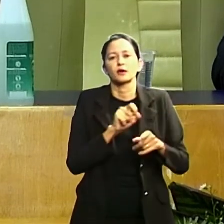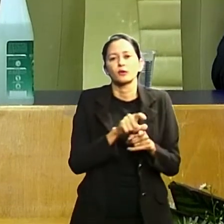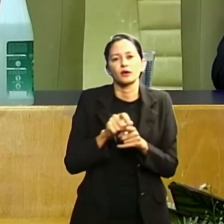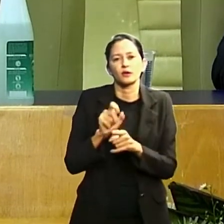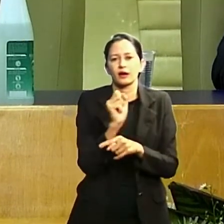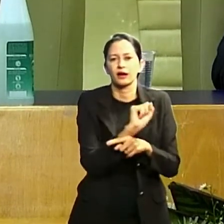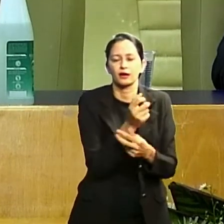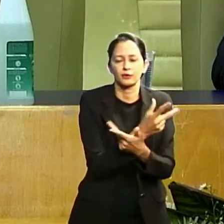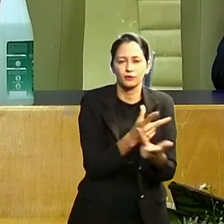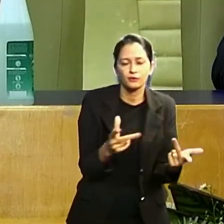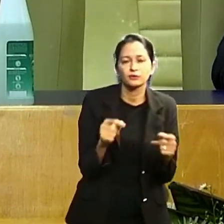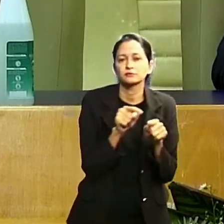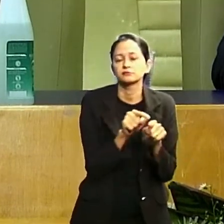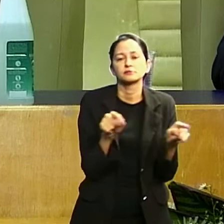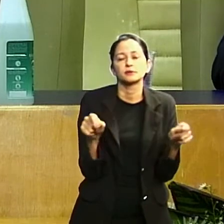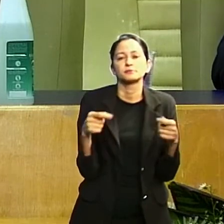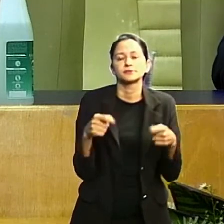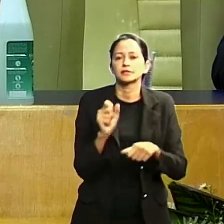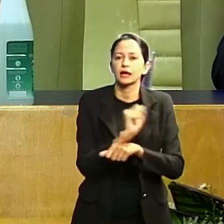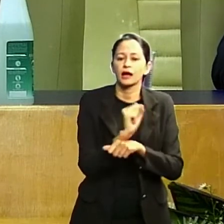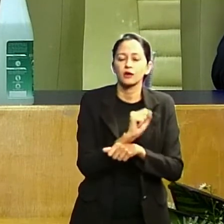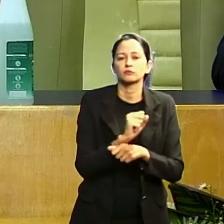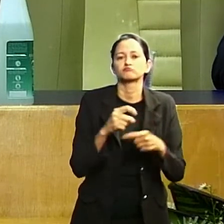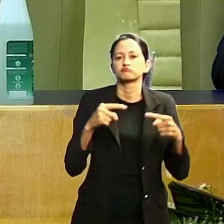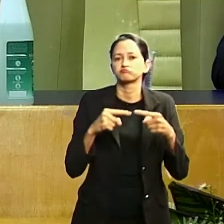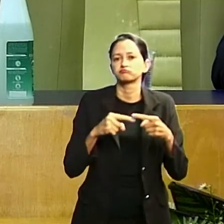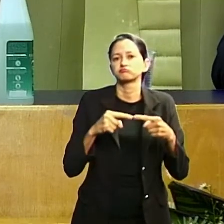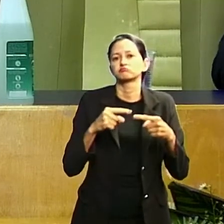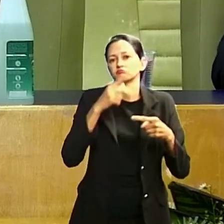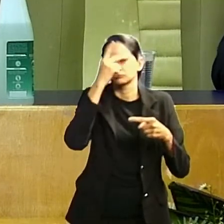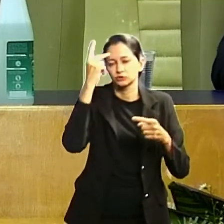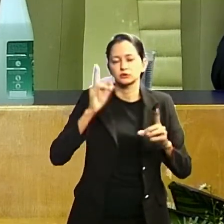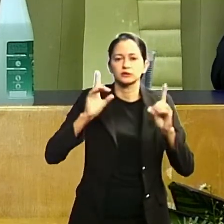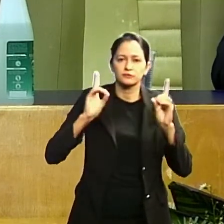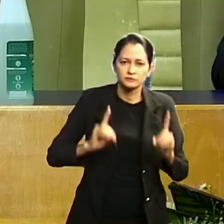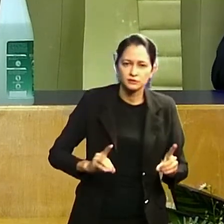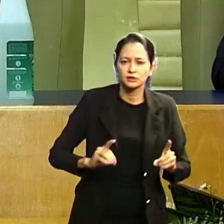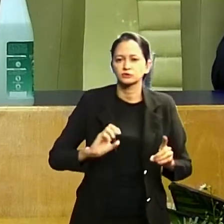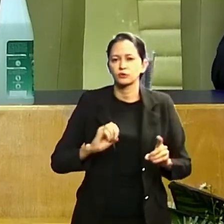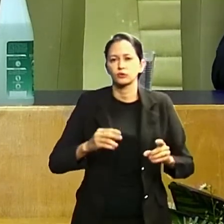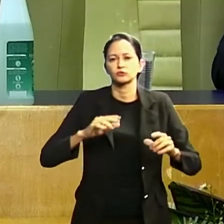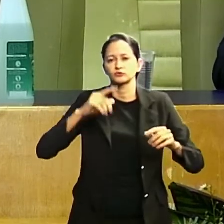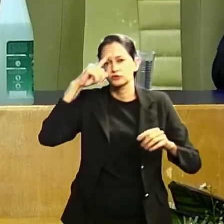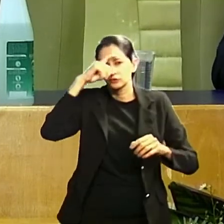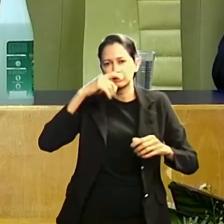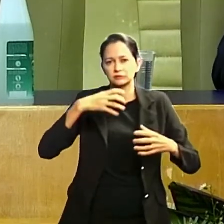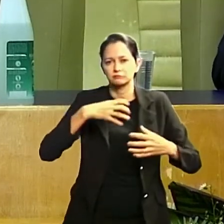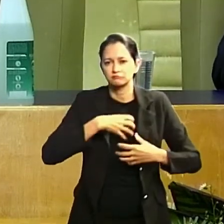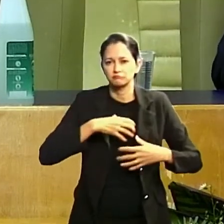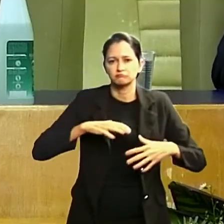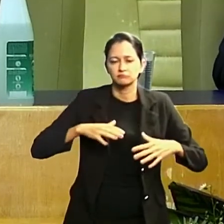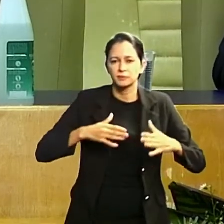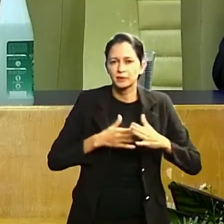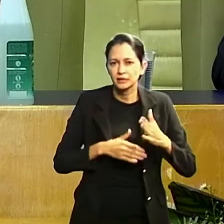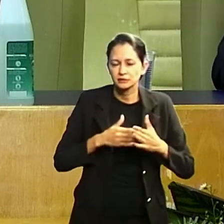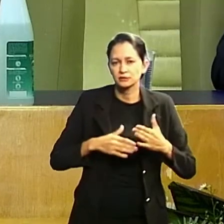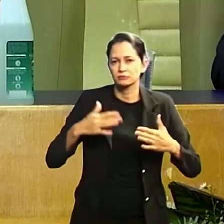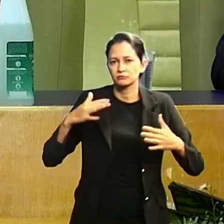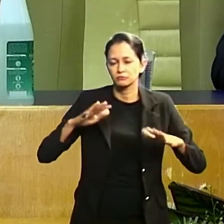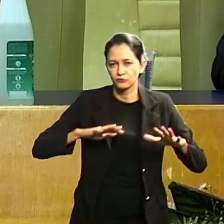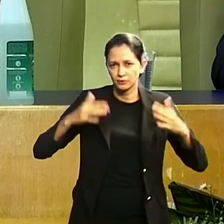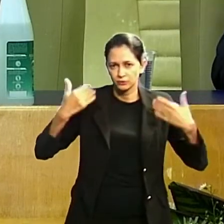a disponibilizar automóveis adaptados para pessoas com deficiências ou mobilidade reduzida. Isídio Alves, pela